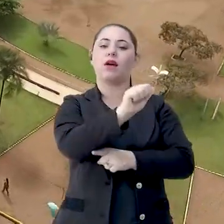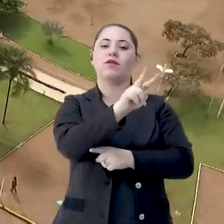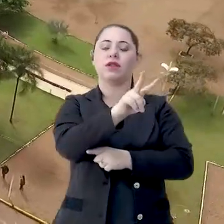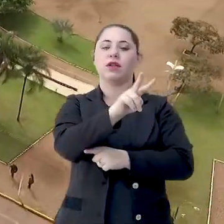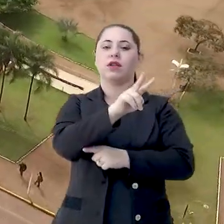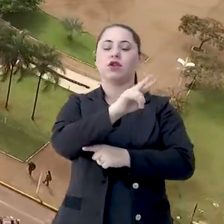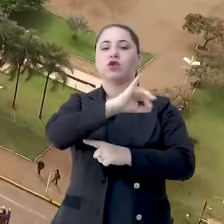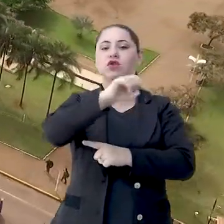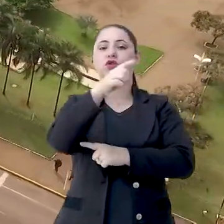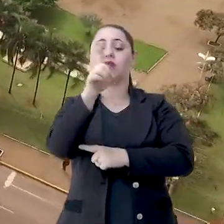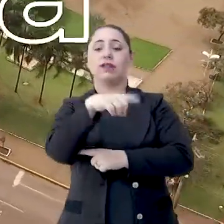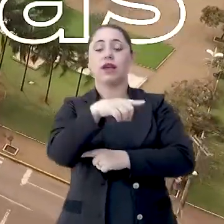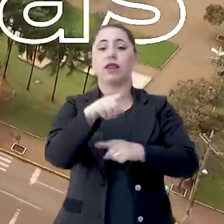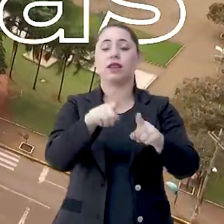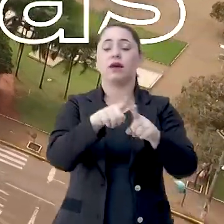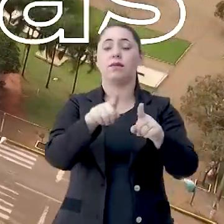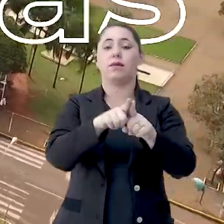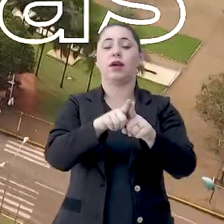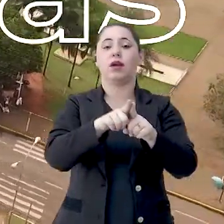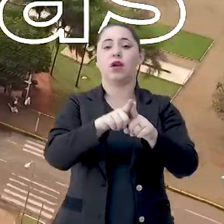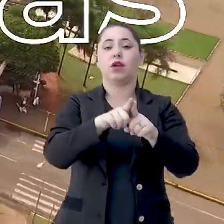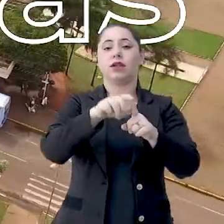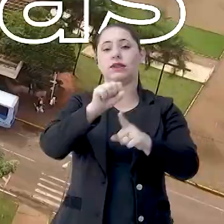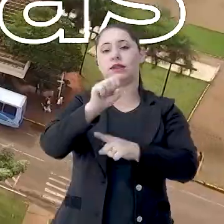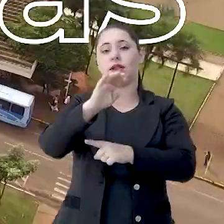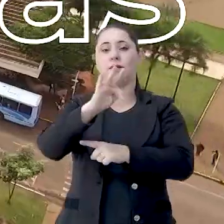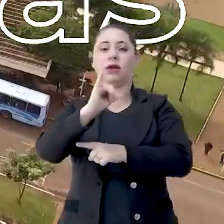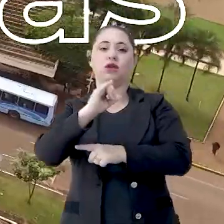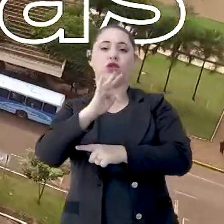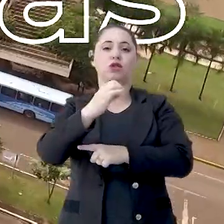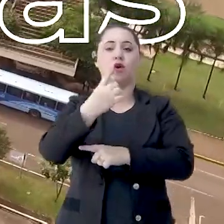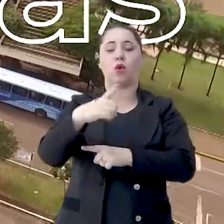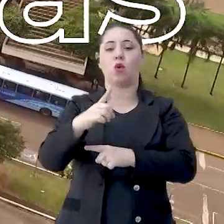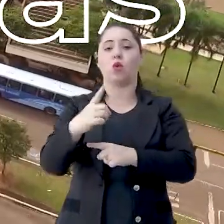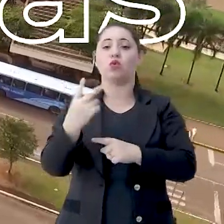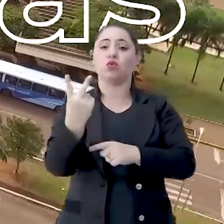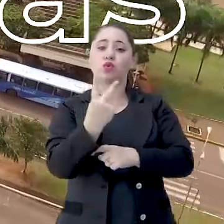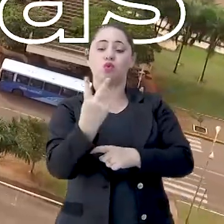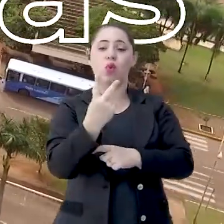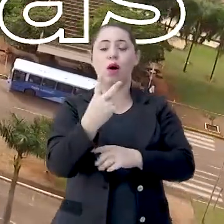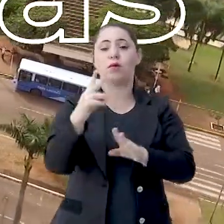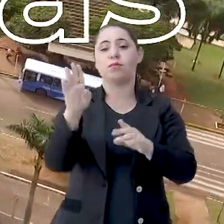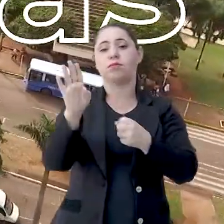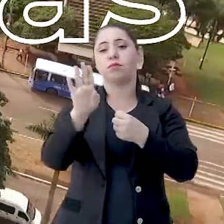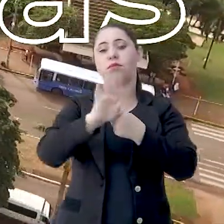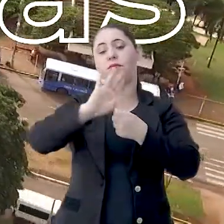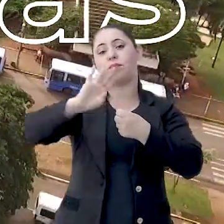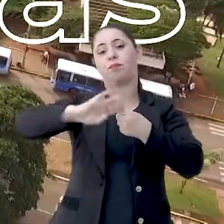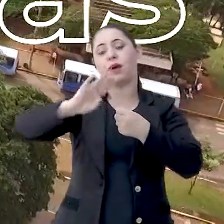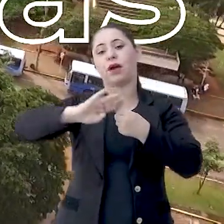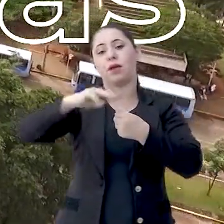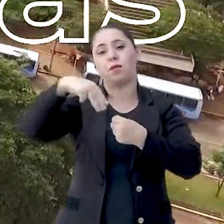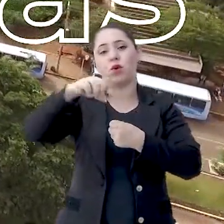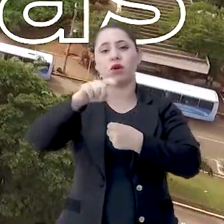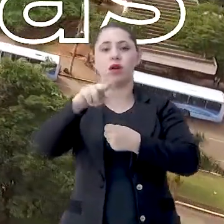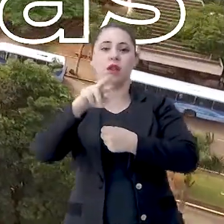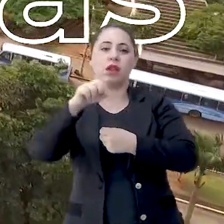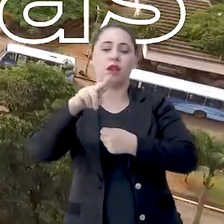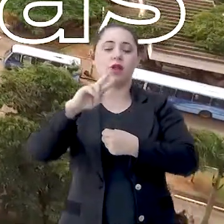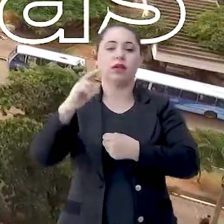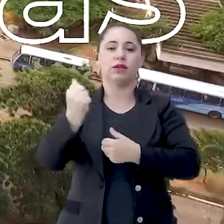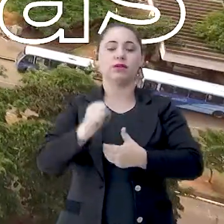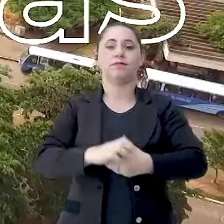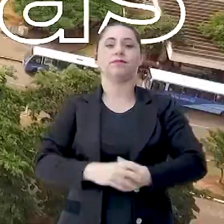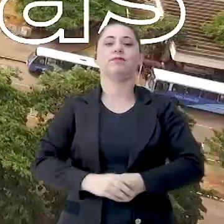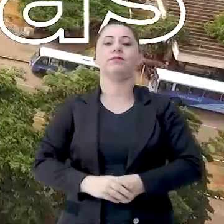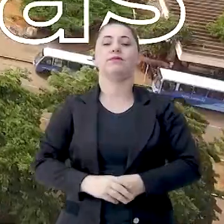Fundada em 1915, Três Lagoas é a terceira cidade mais populosa de Mato Grosso do Sul e o